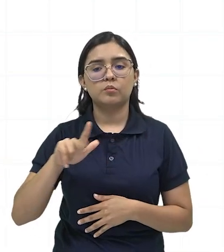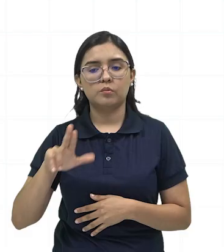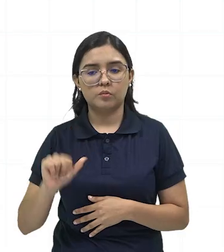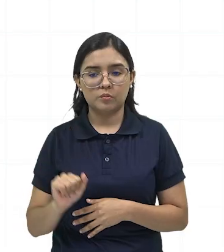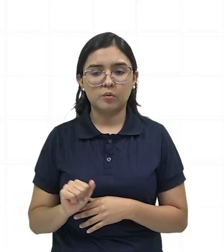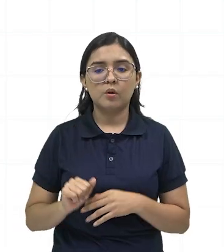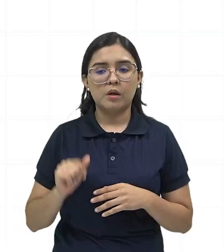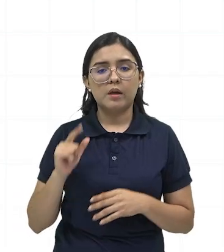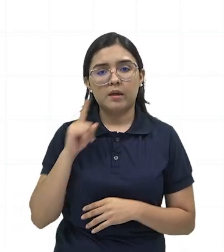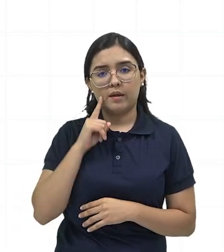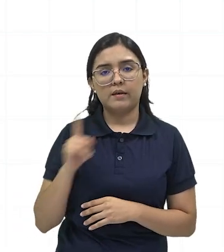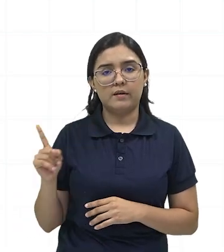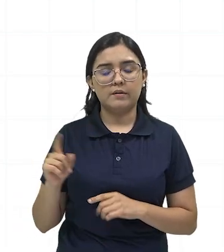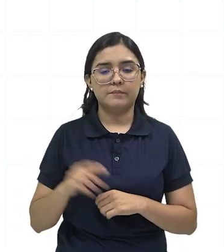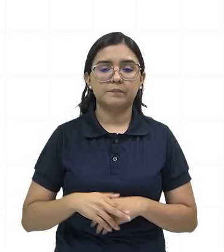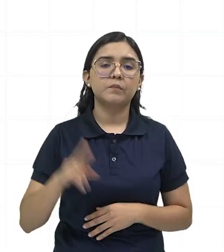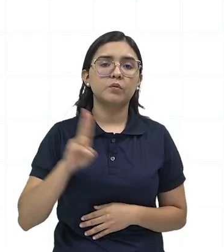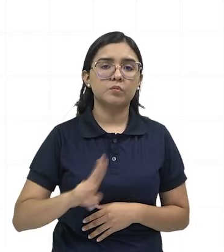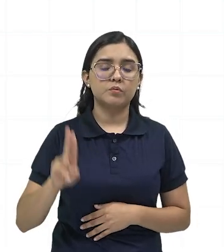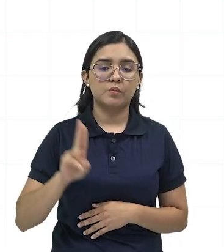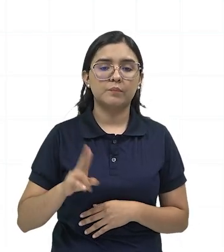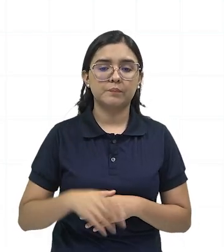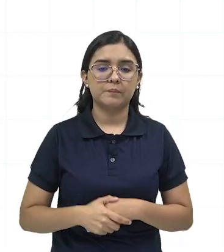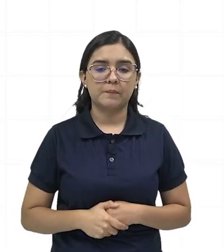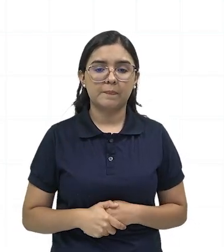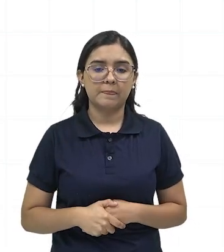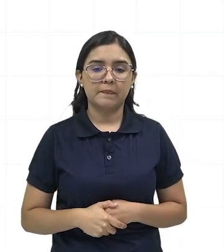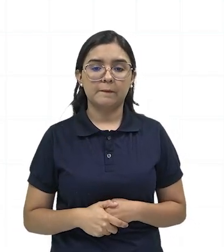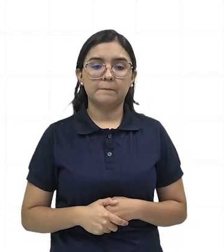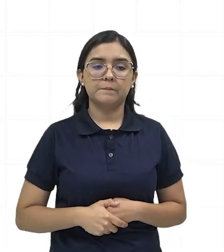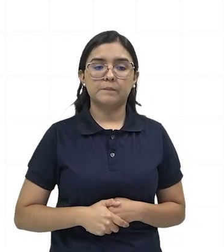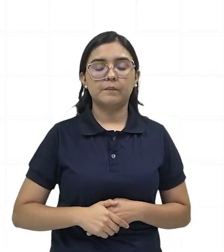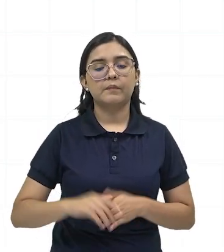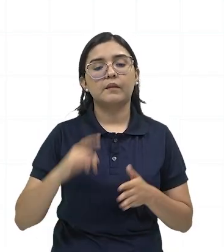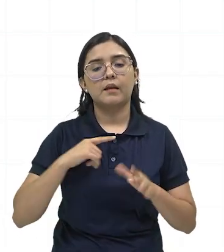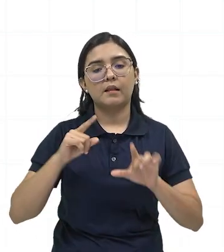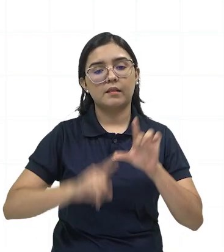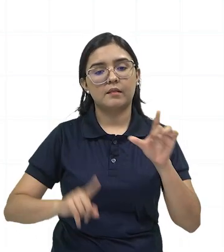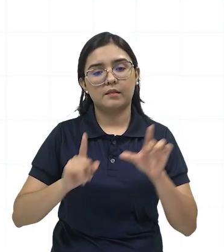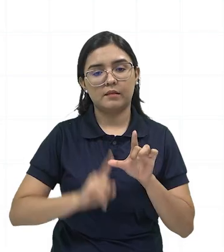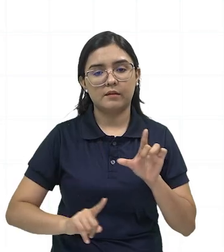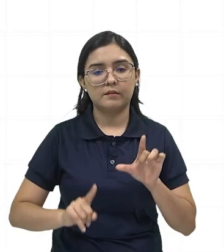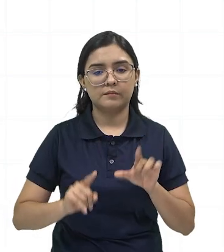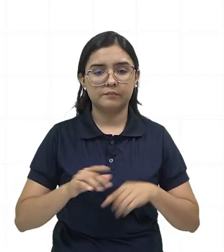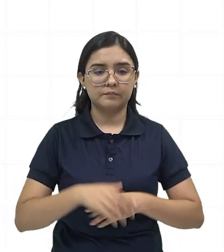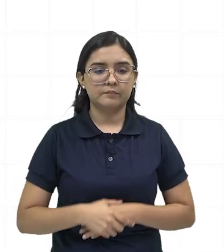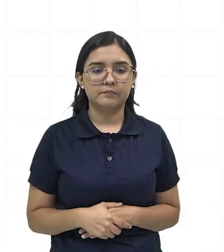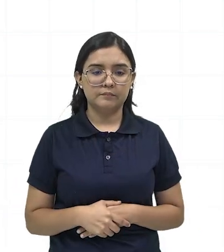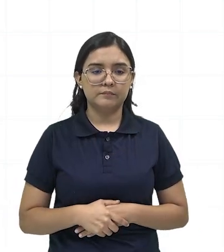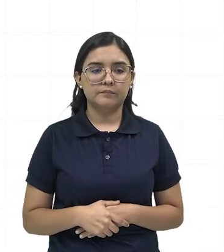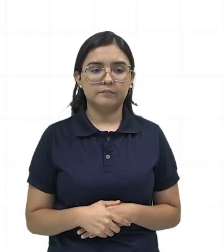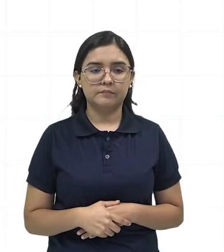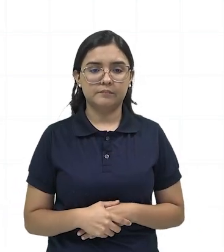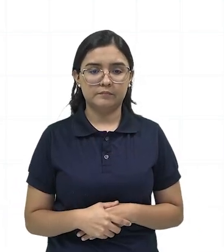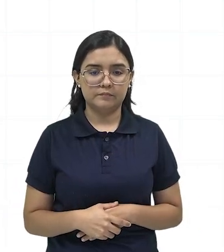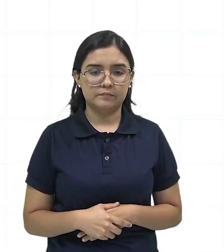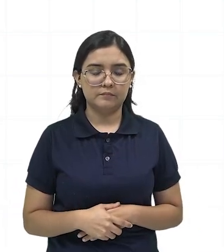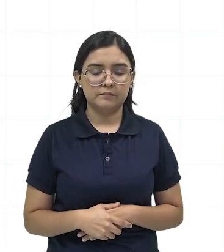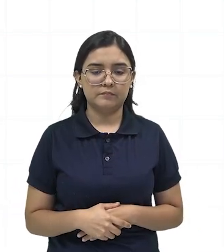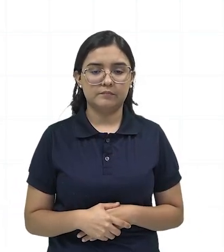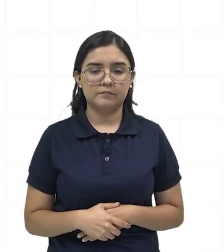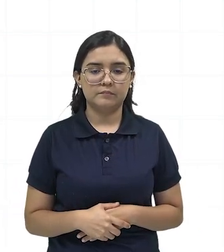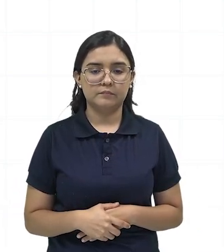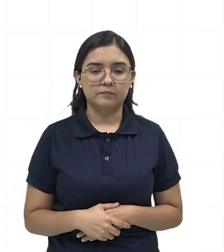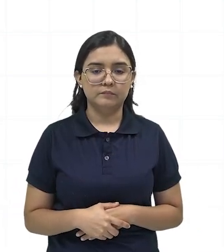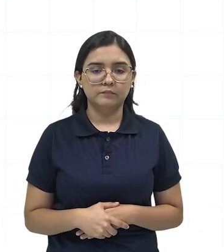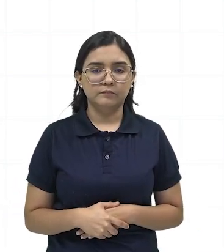cantor e compositor Lulu Santos escreveu a letra dessa música, né? Colocando aí a prosopopeia na letra da sua